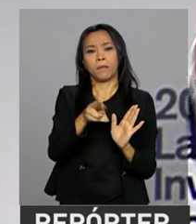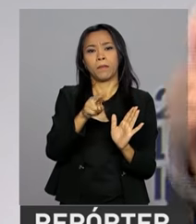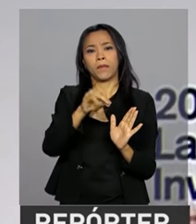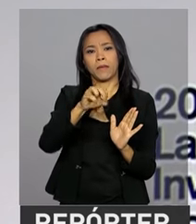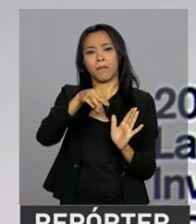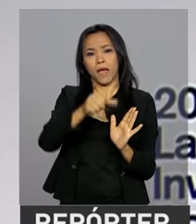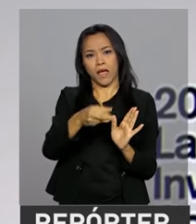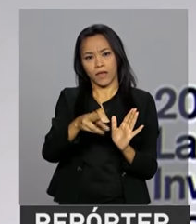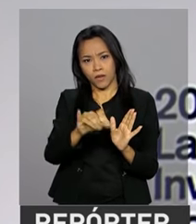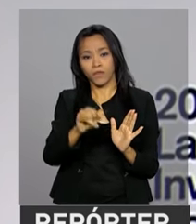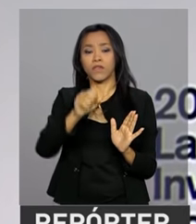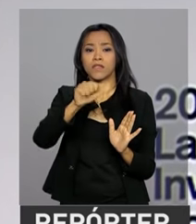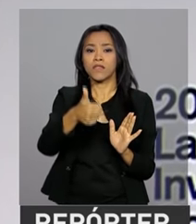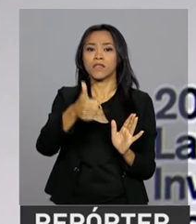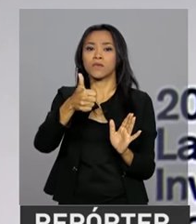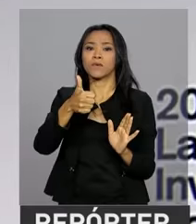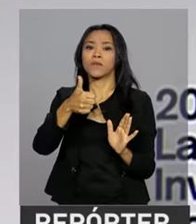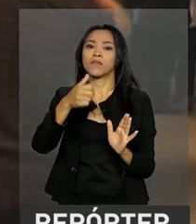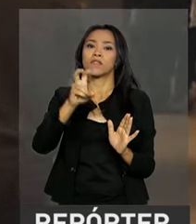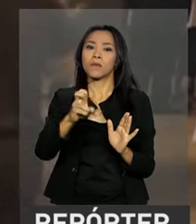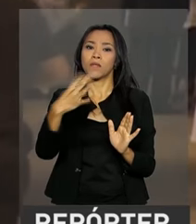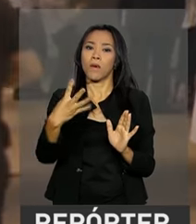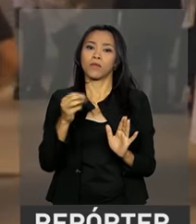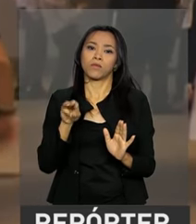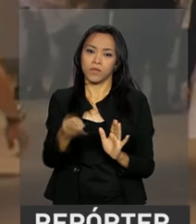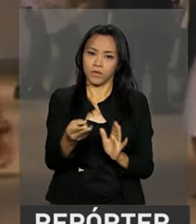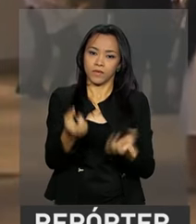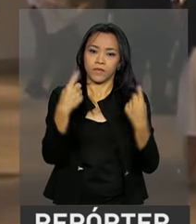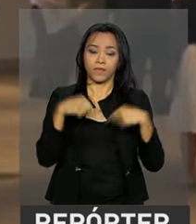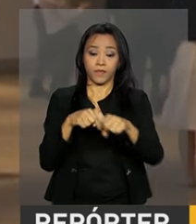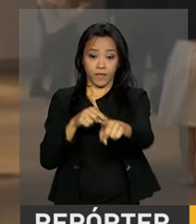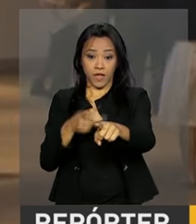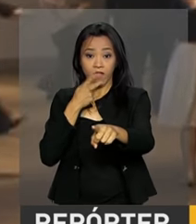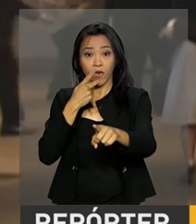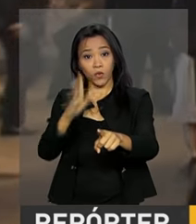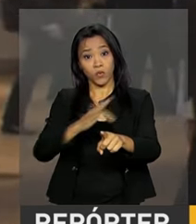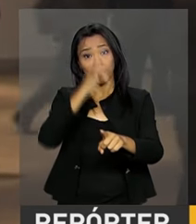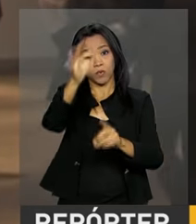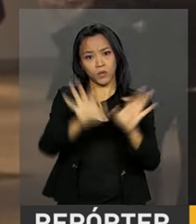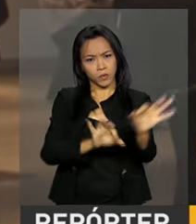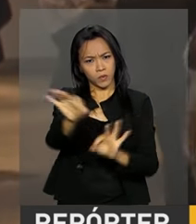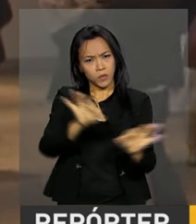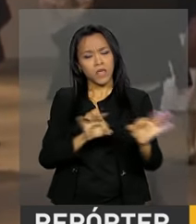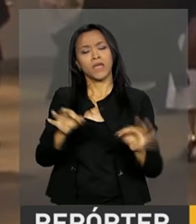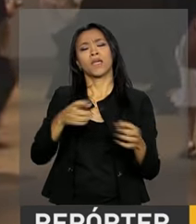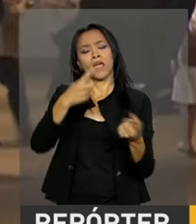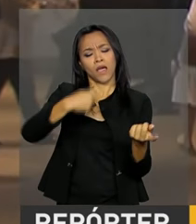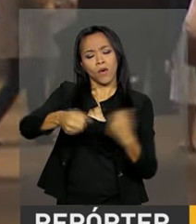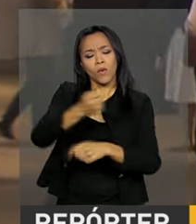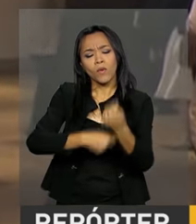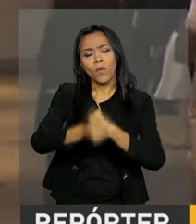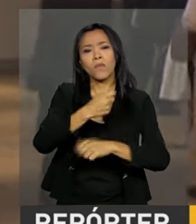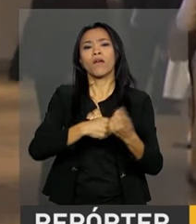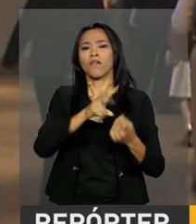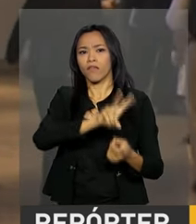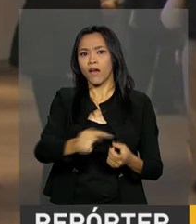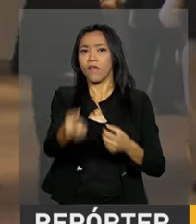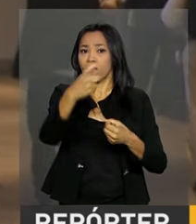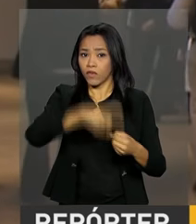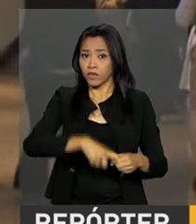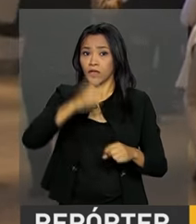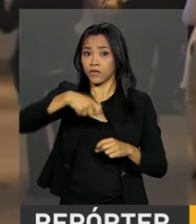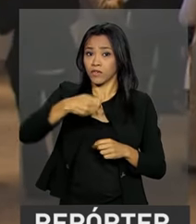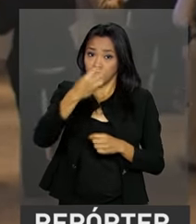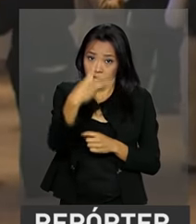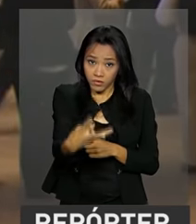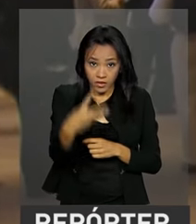foi 154 bilhões. Ao falar do futuro, Henrique Meirelles disse que a economia deve voltar a crescer já no primeiro trimestre do